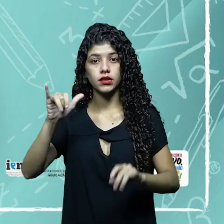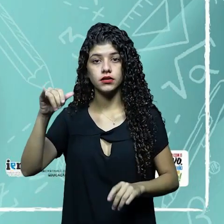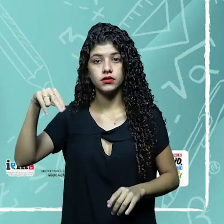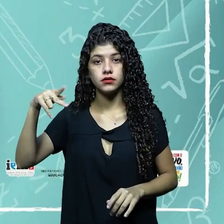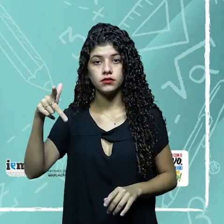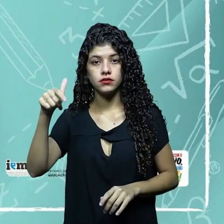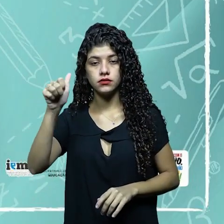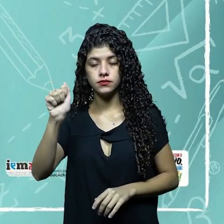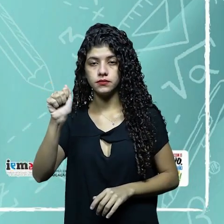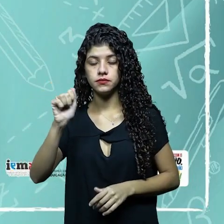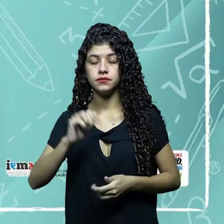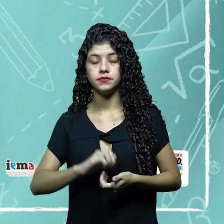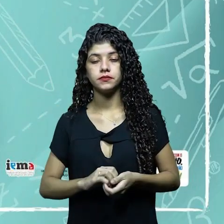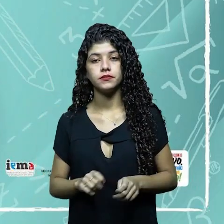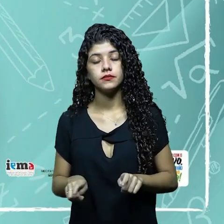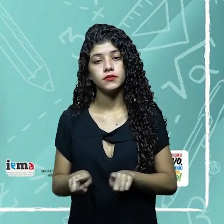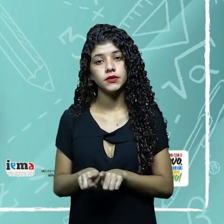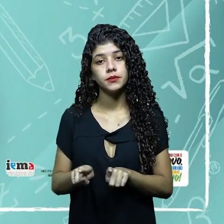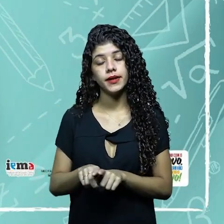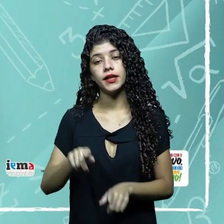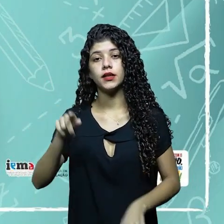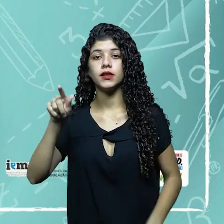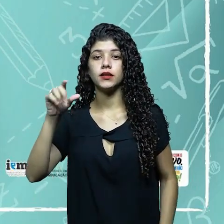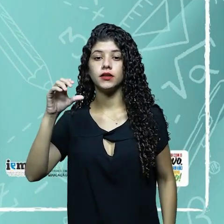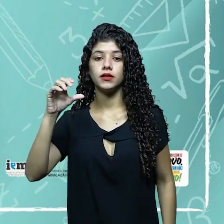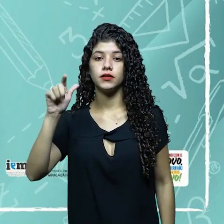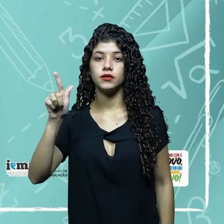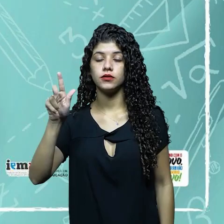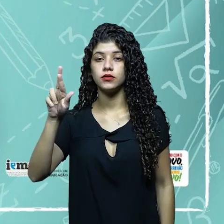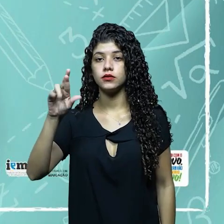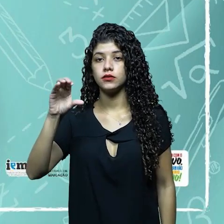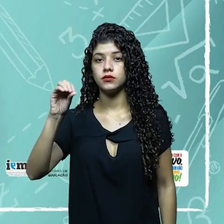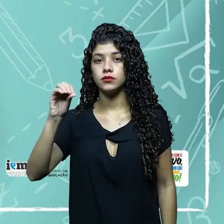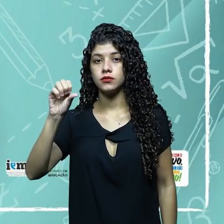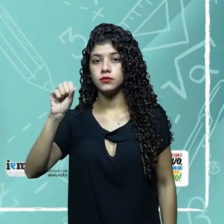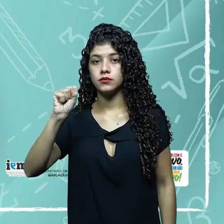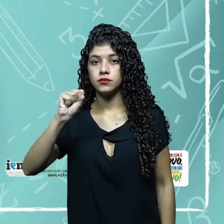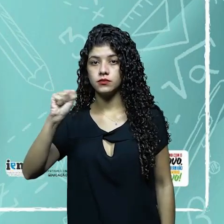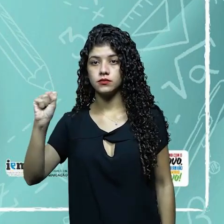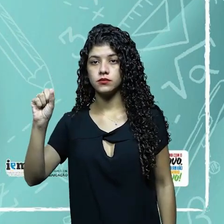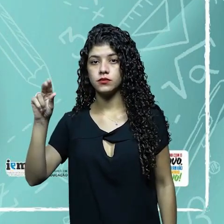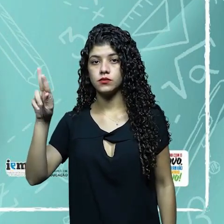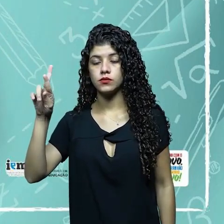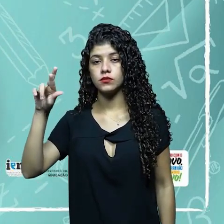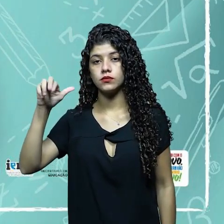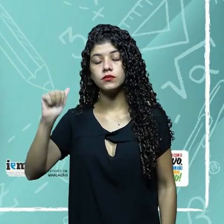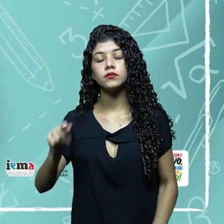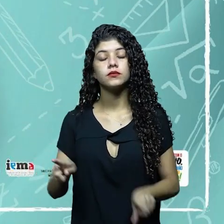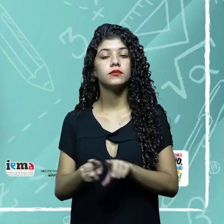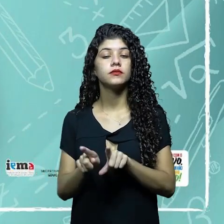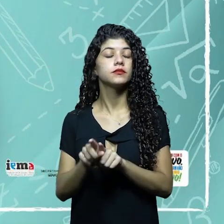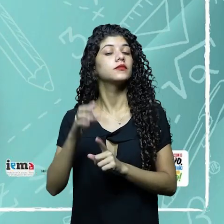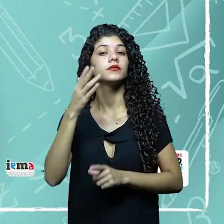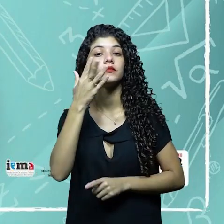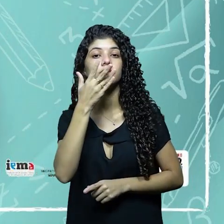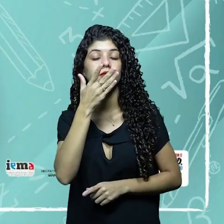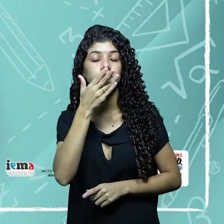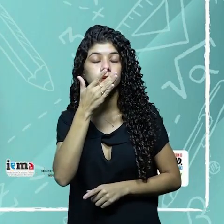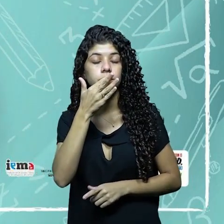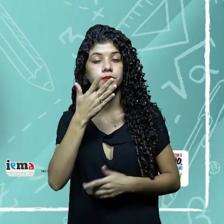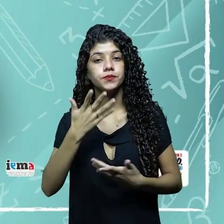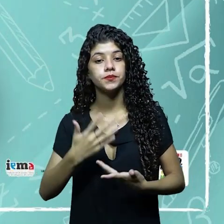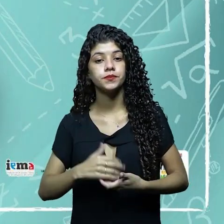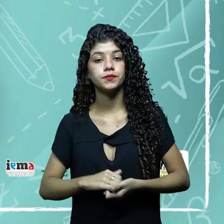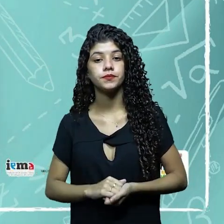e espessura de linha, a cor da linha, se é uma linha contínua, qual é a